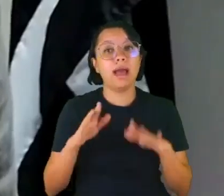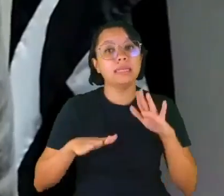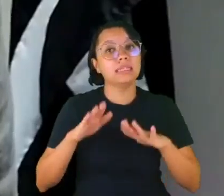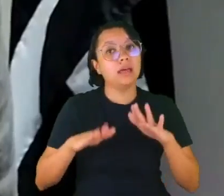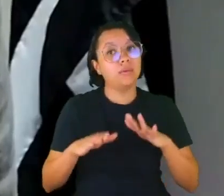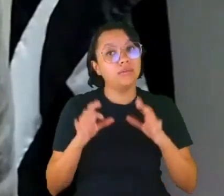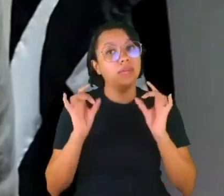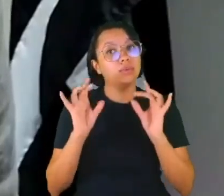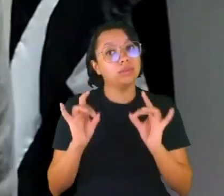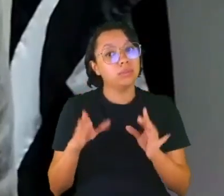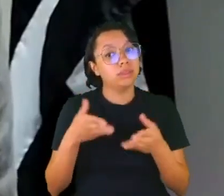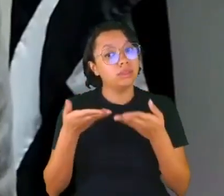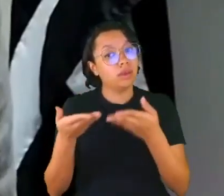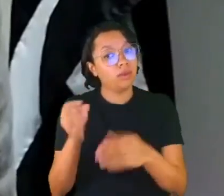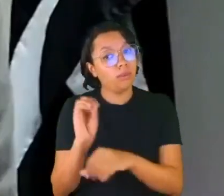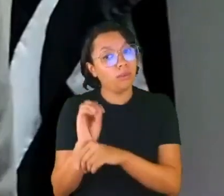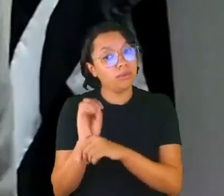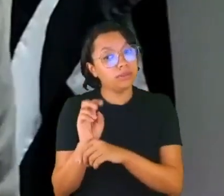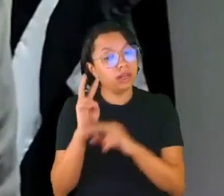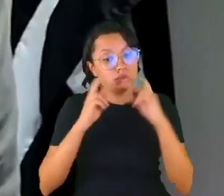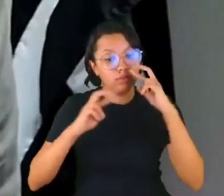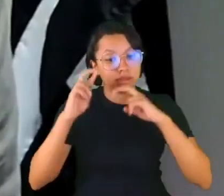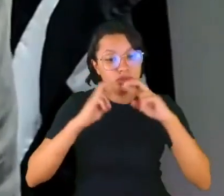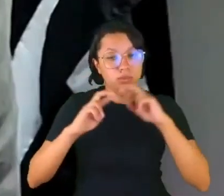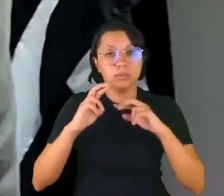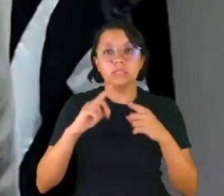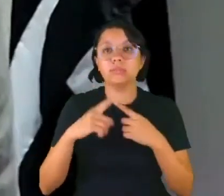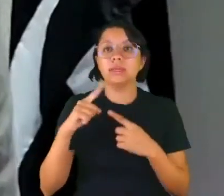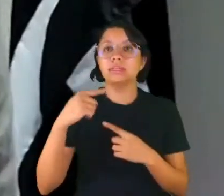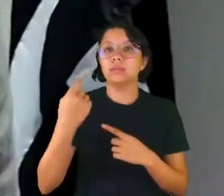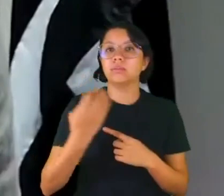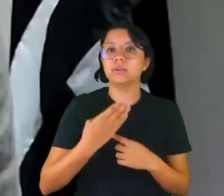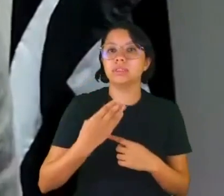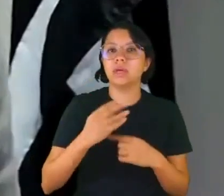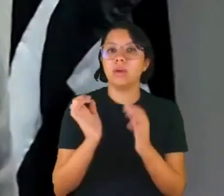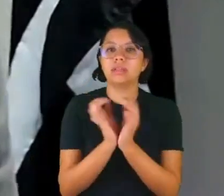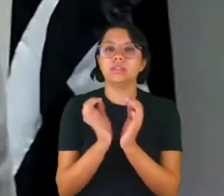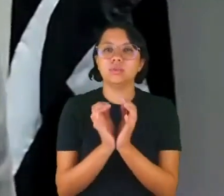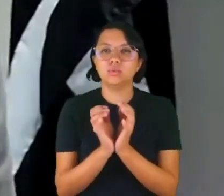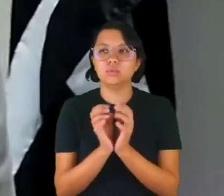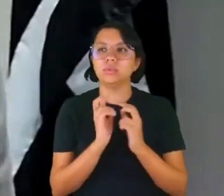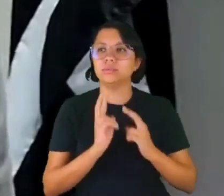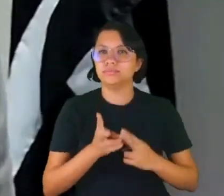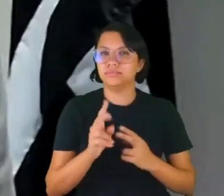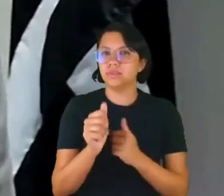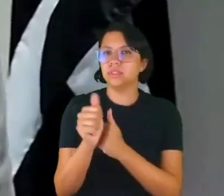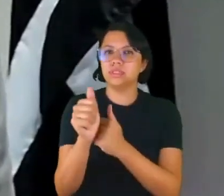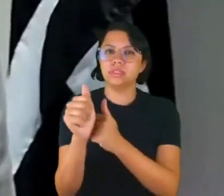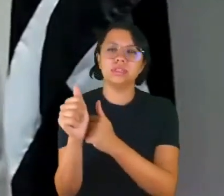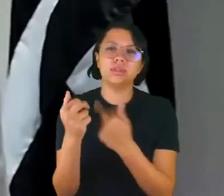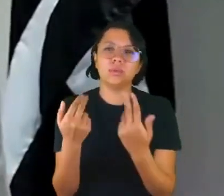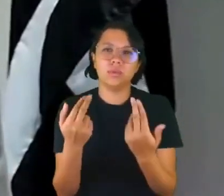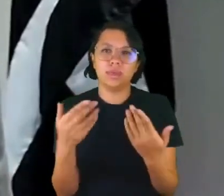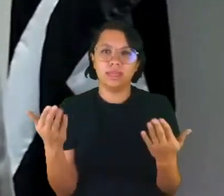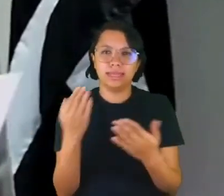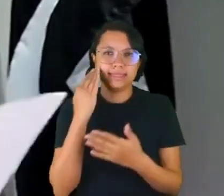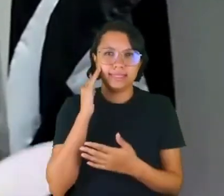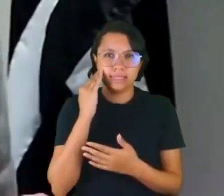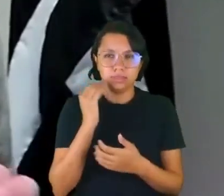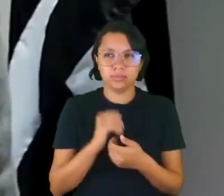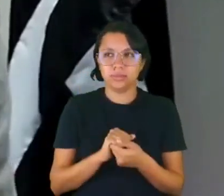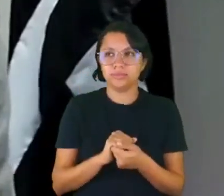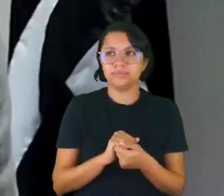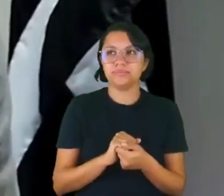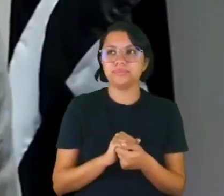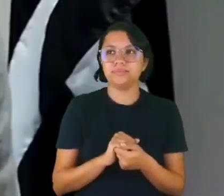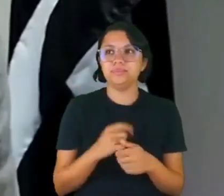toada, seguiu esse entendimento, porque o que interessa é a proteção efetiva da criança ou do